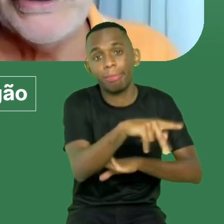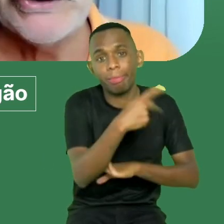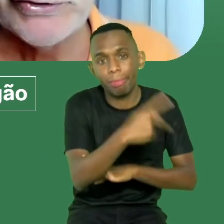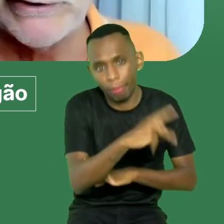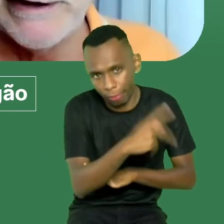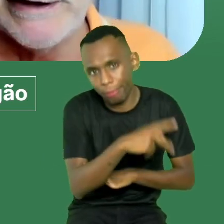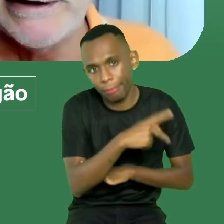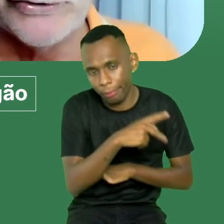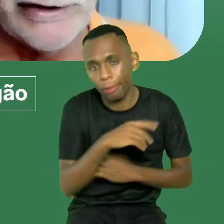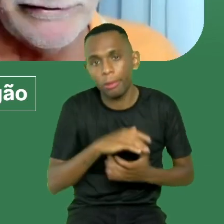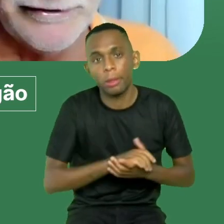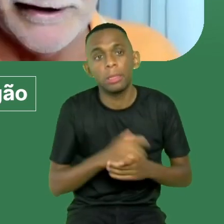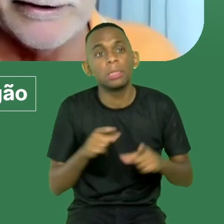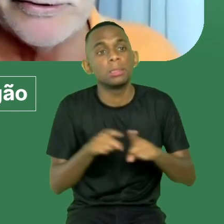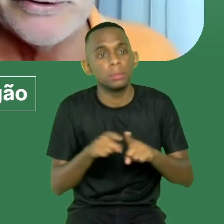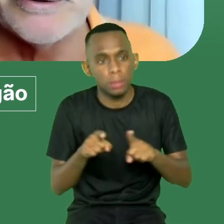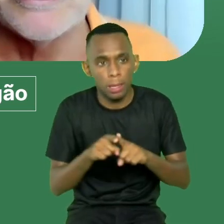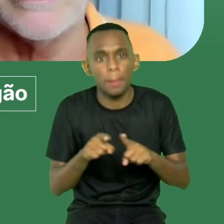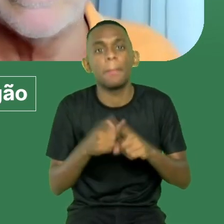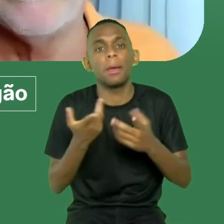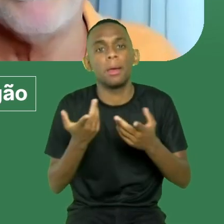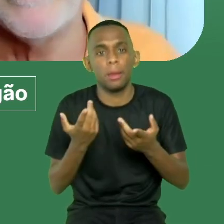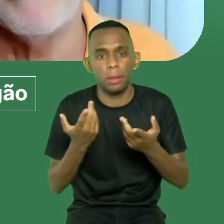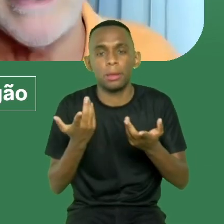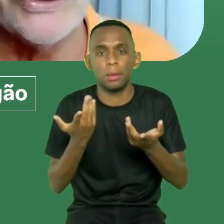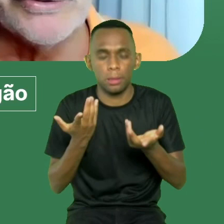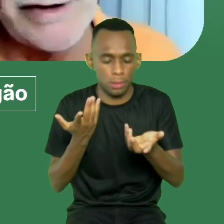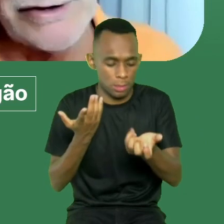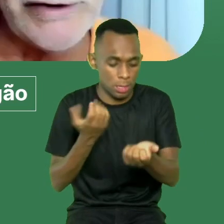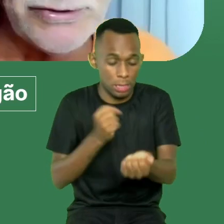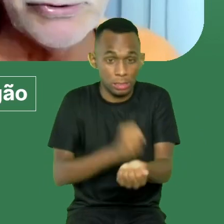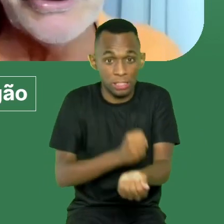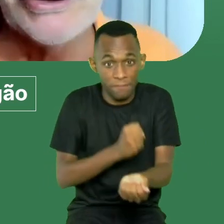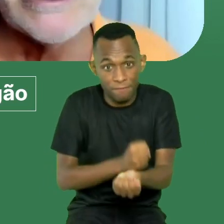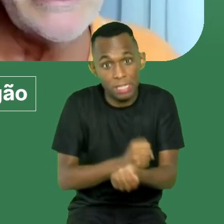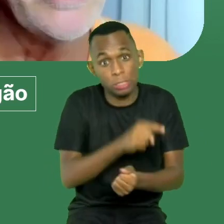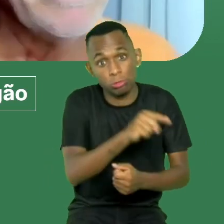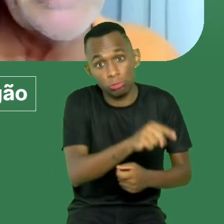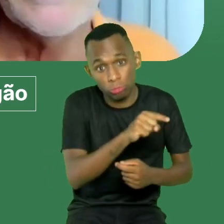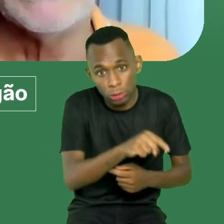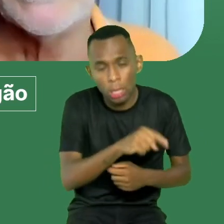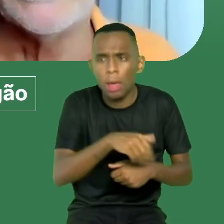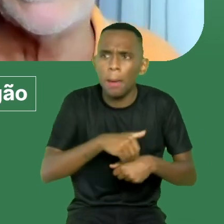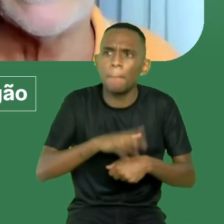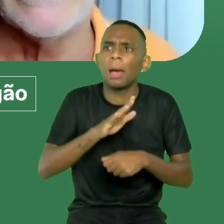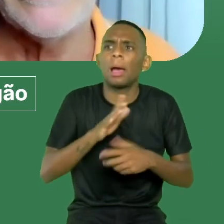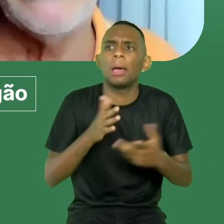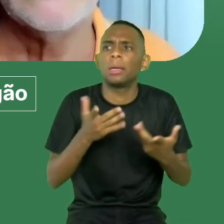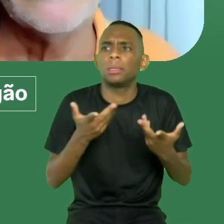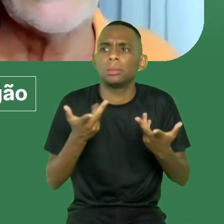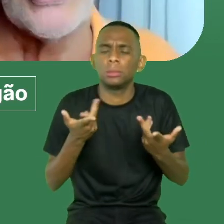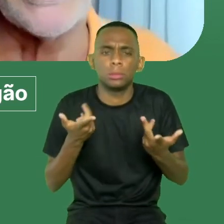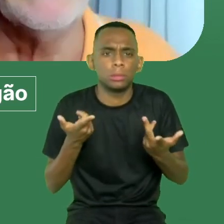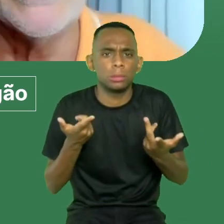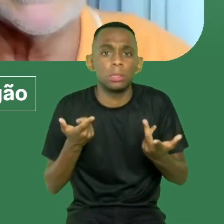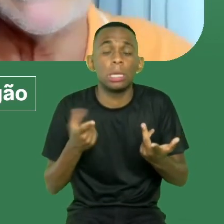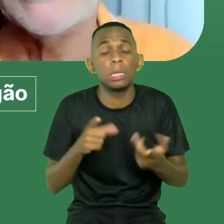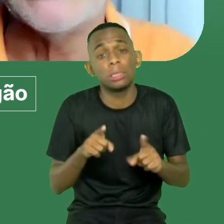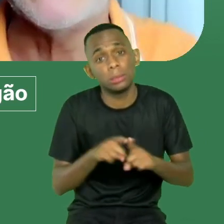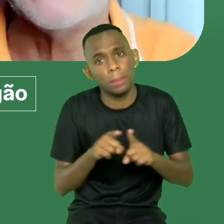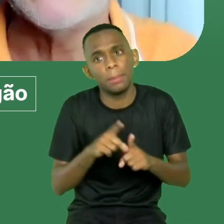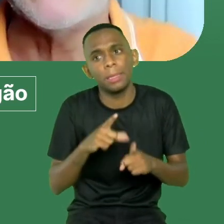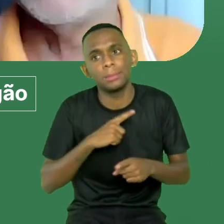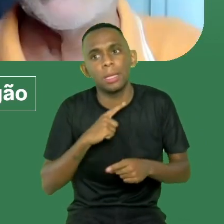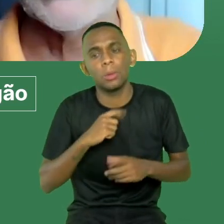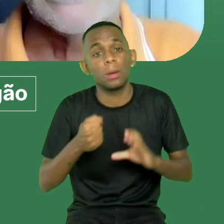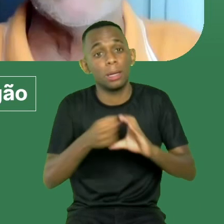os vícios dele, os defeitos, né? Mais do que as virtudes, aí eu ponho um pouco de. Aí tem um toque meu, assim,